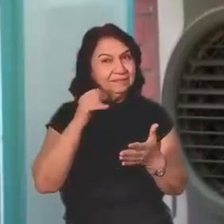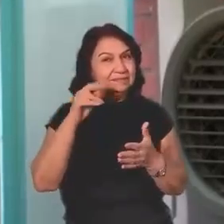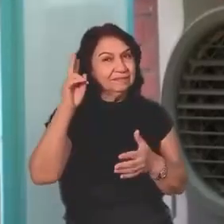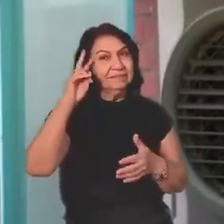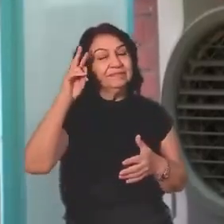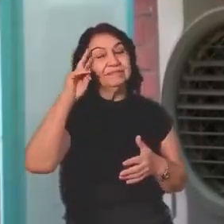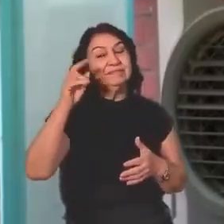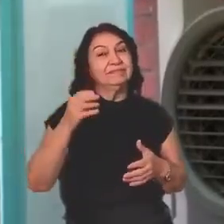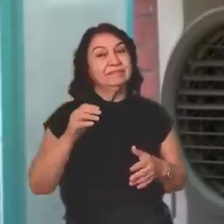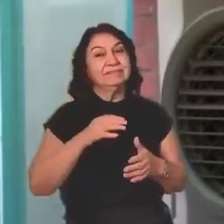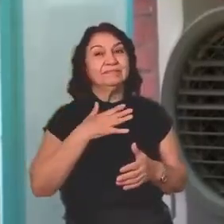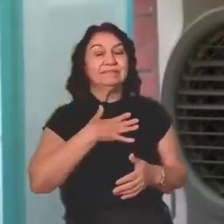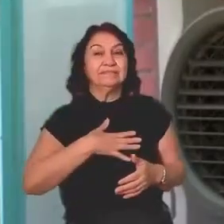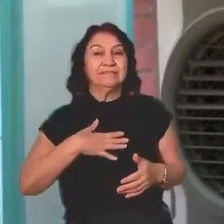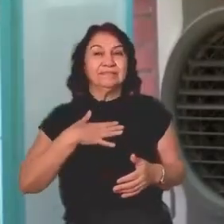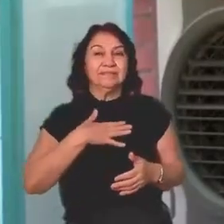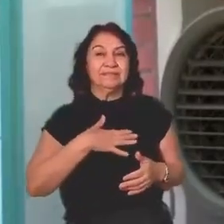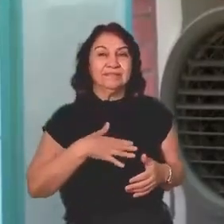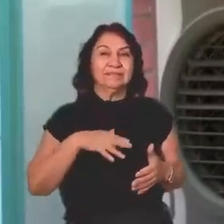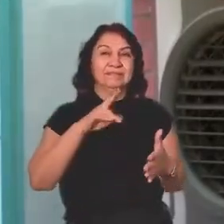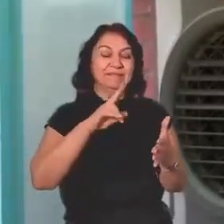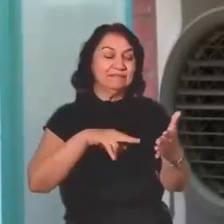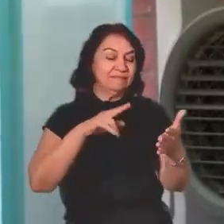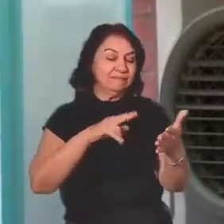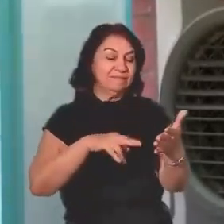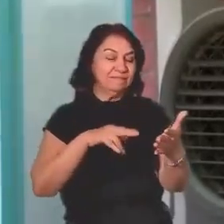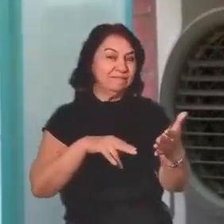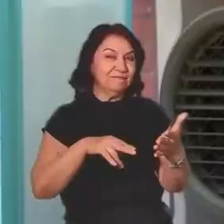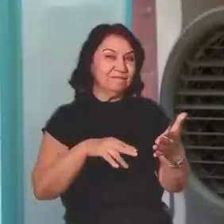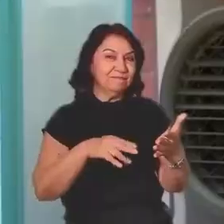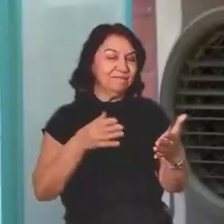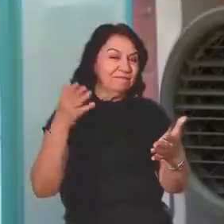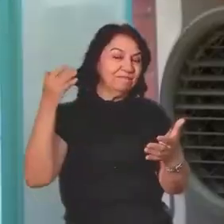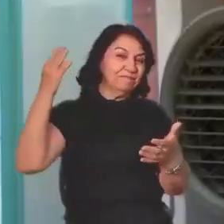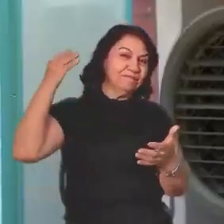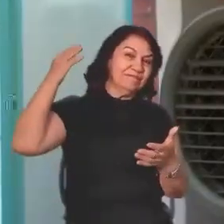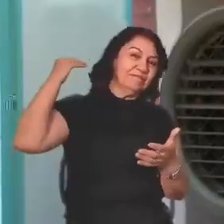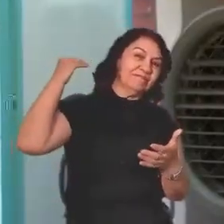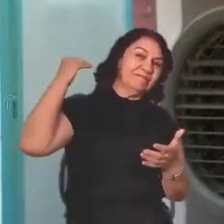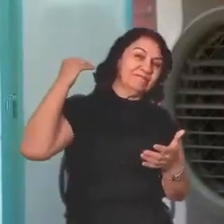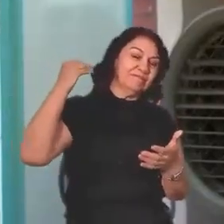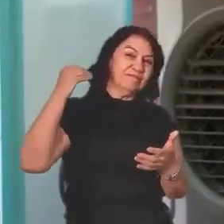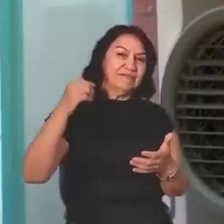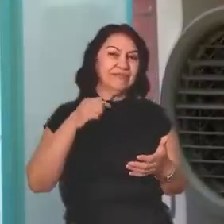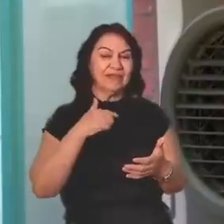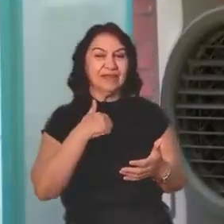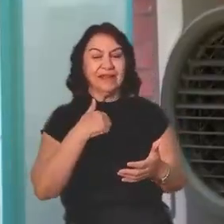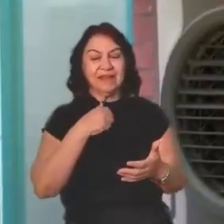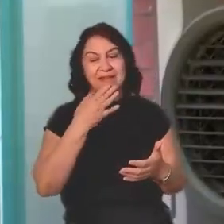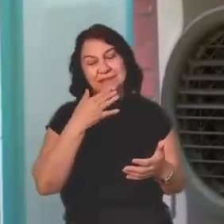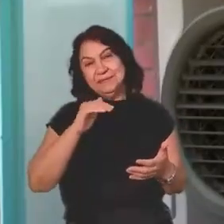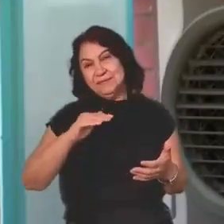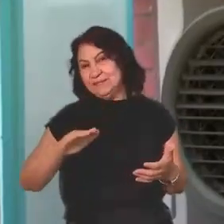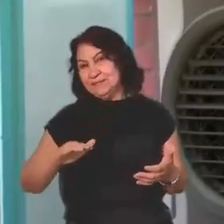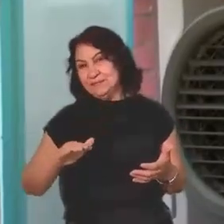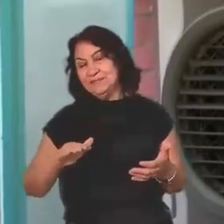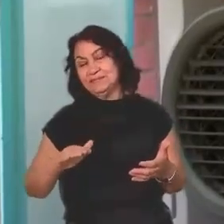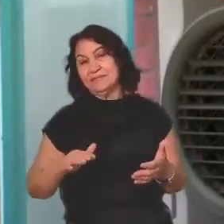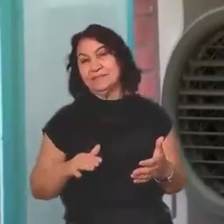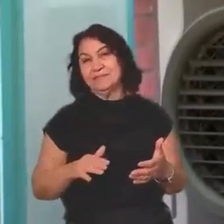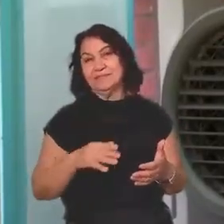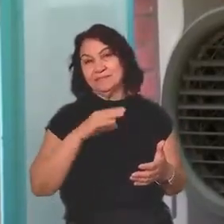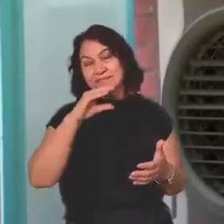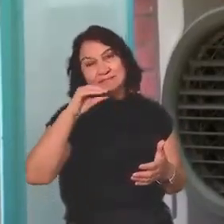ter lido quando eu era criança ou quando eu era adolescente, sabe? Então, eu acho